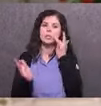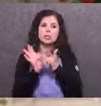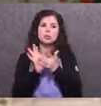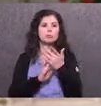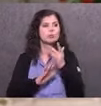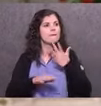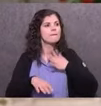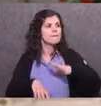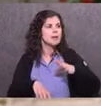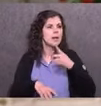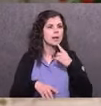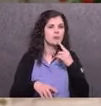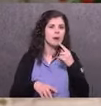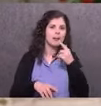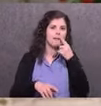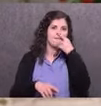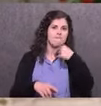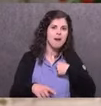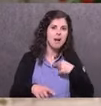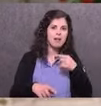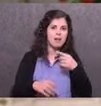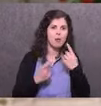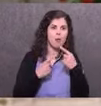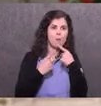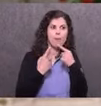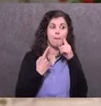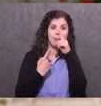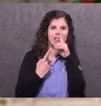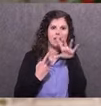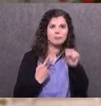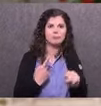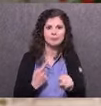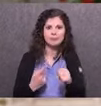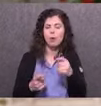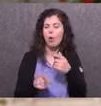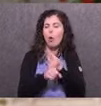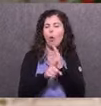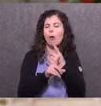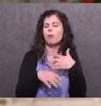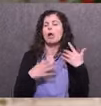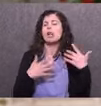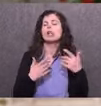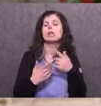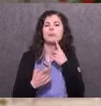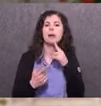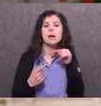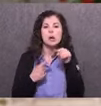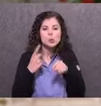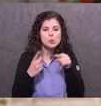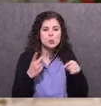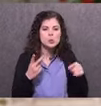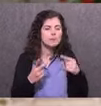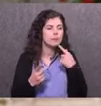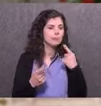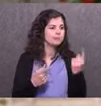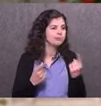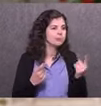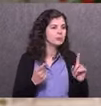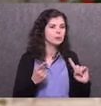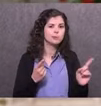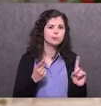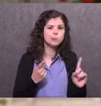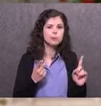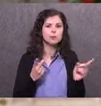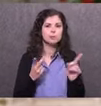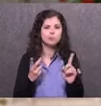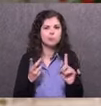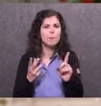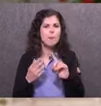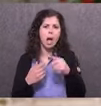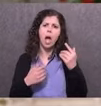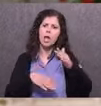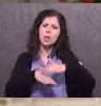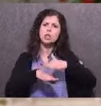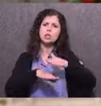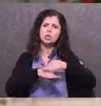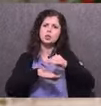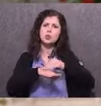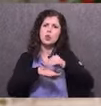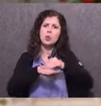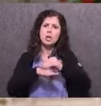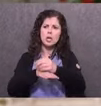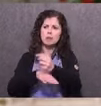o condenarem à morte, mas não o encontravam, embora se tivessem apresentado muitas testemunhas